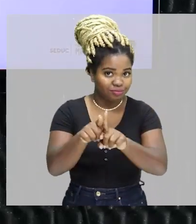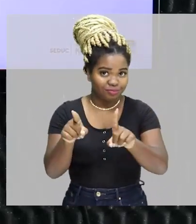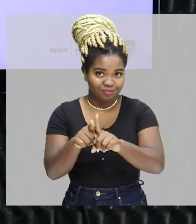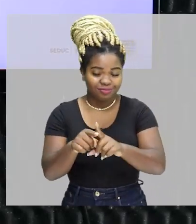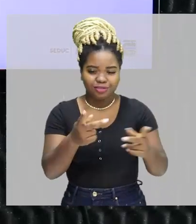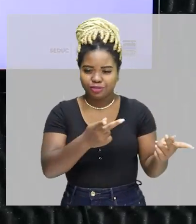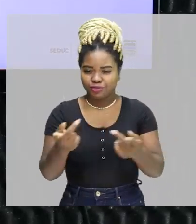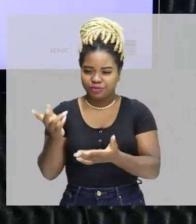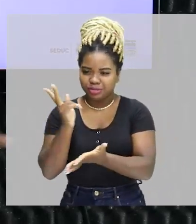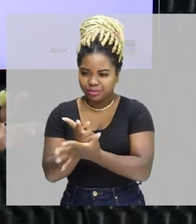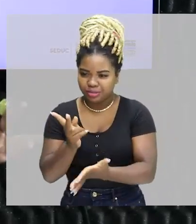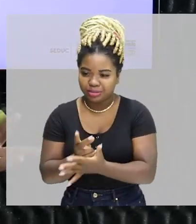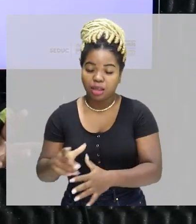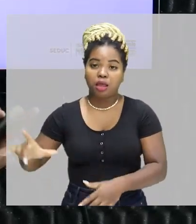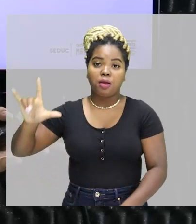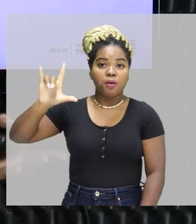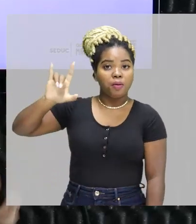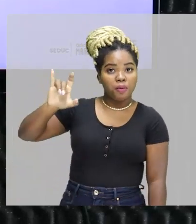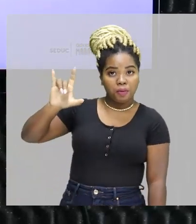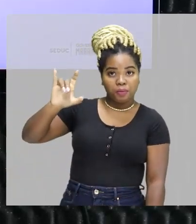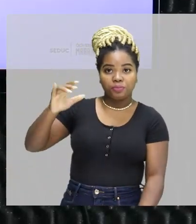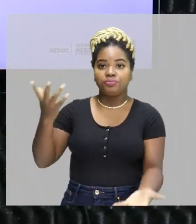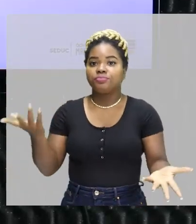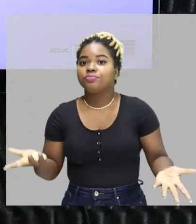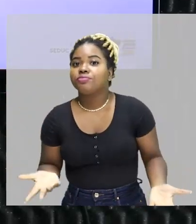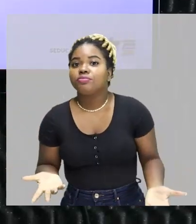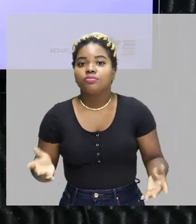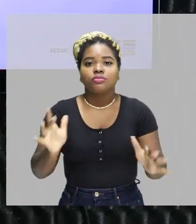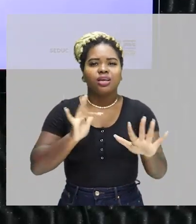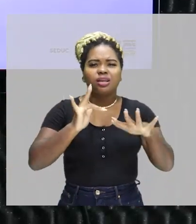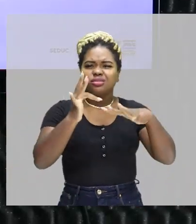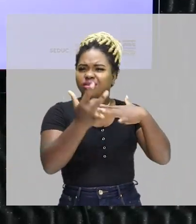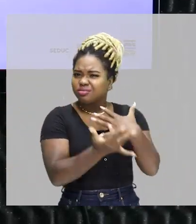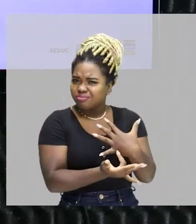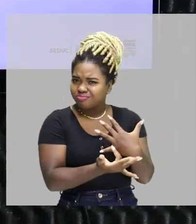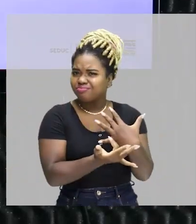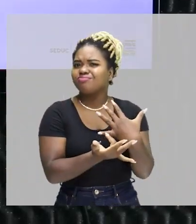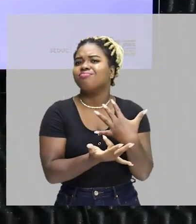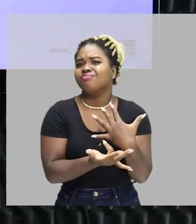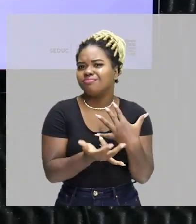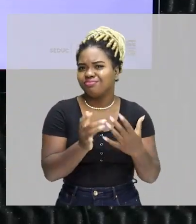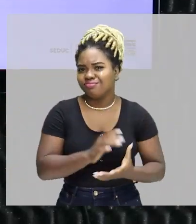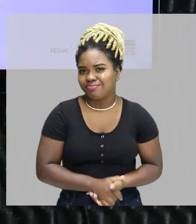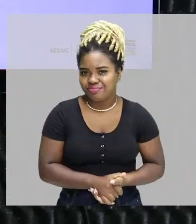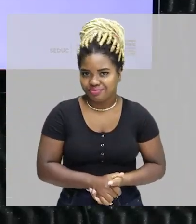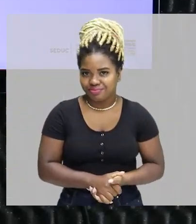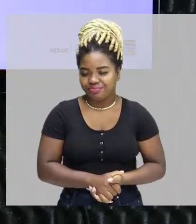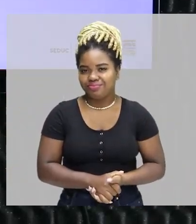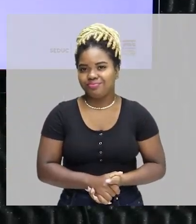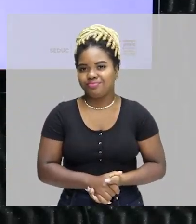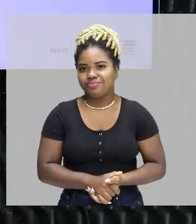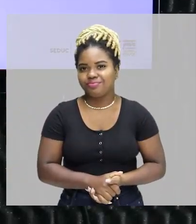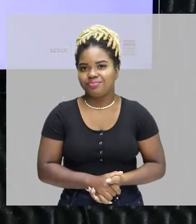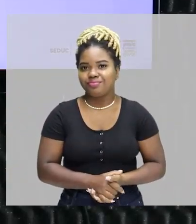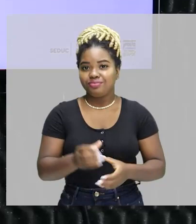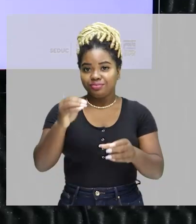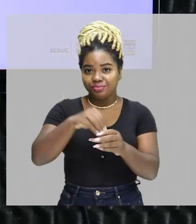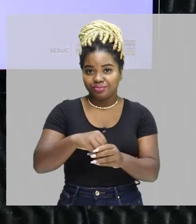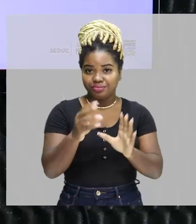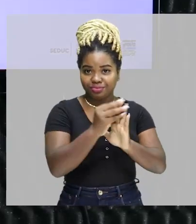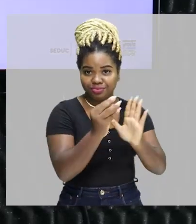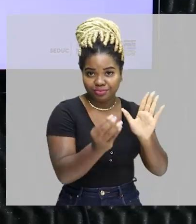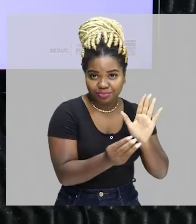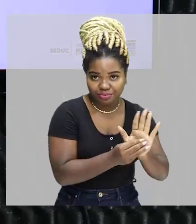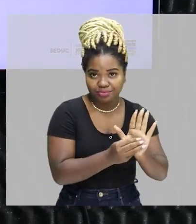Instagram, tem o, claro, o YouTube, nós temos ali todas as plataformas e também dentro dos nossos conteúdos,